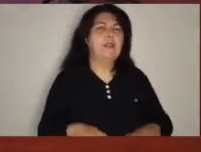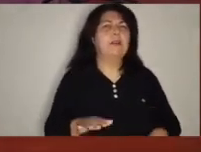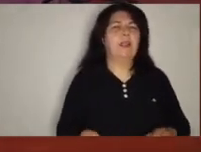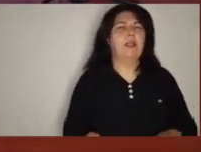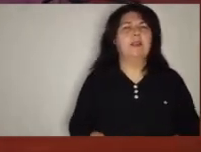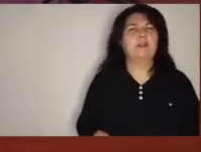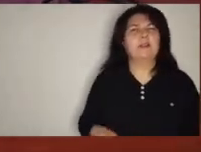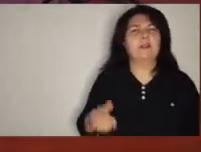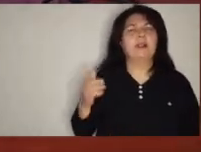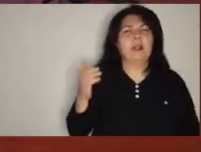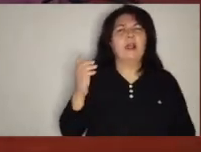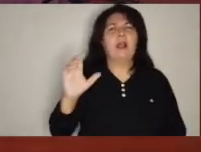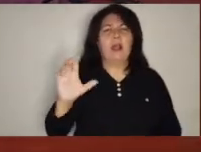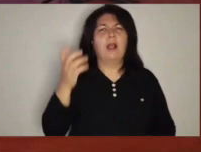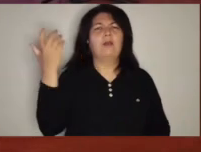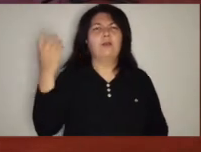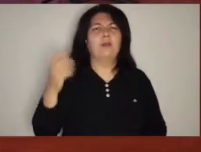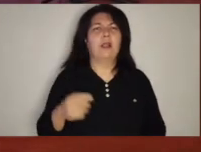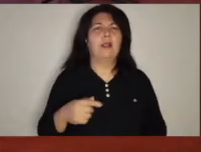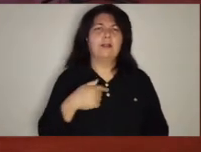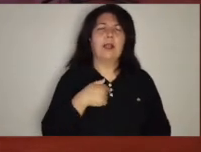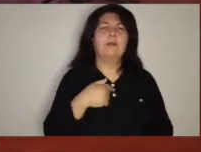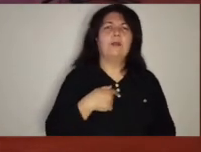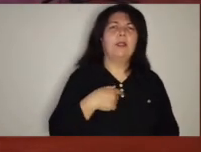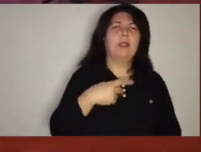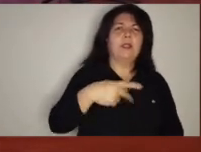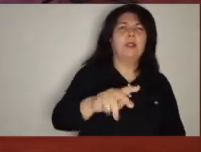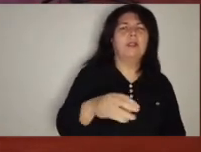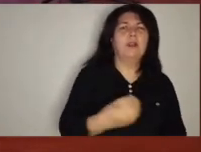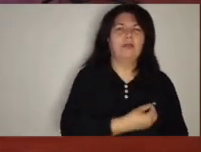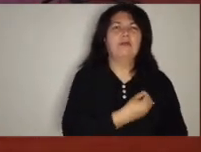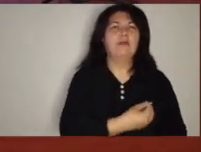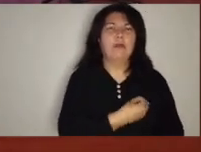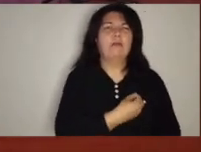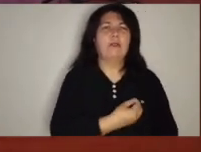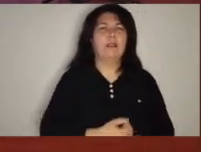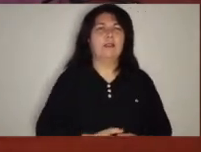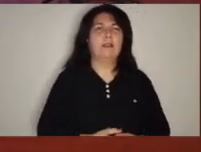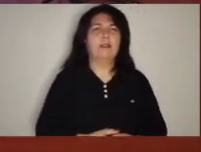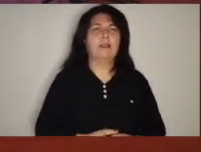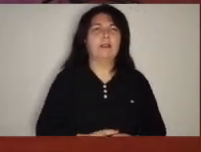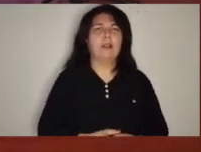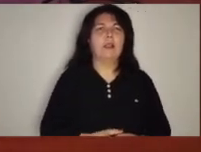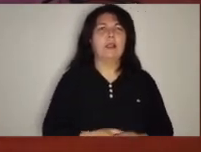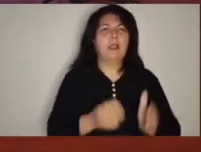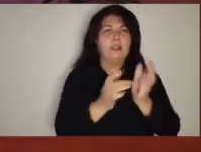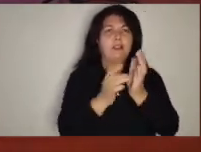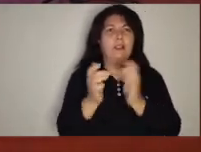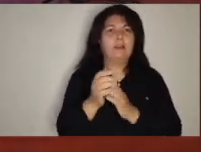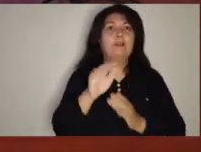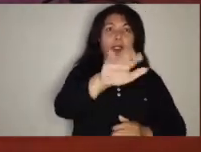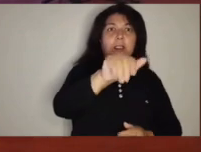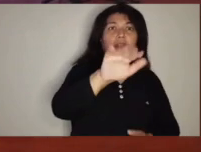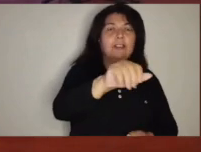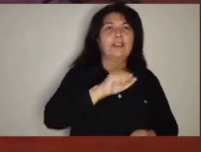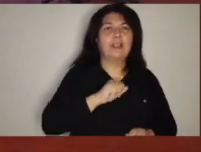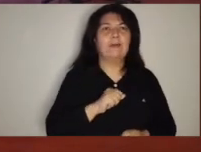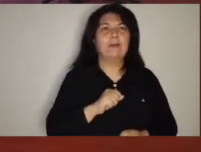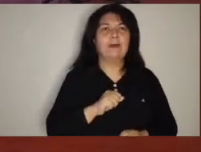Muitas das vezes é assim na minha e na sua vida. O Senhor nos chama para perto e eu e você estamos